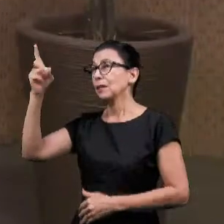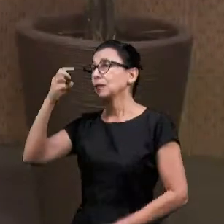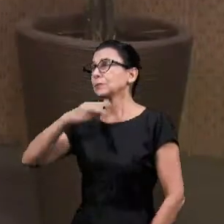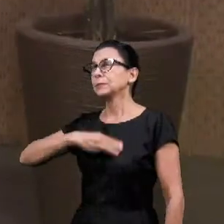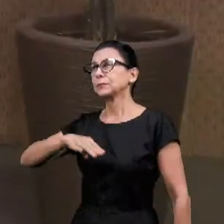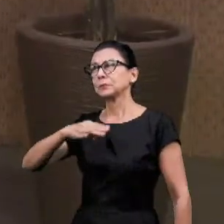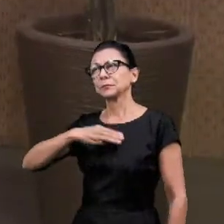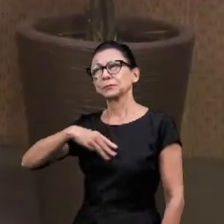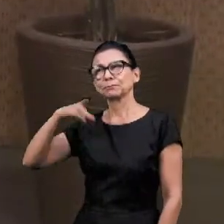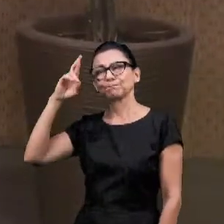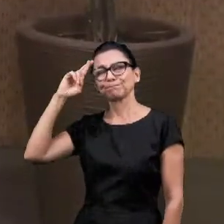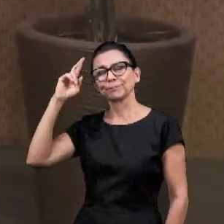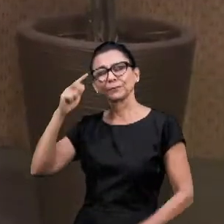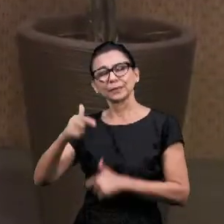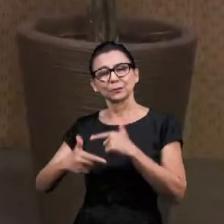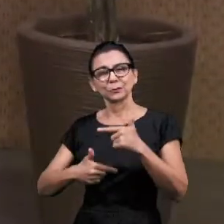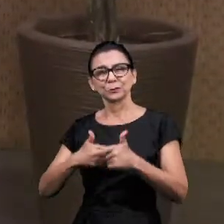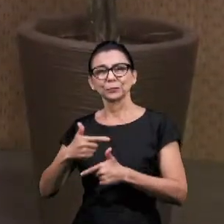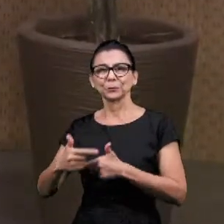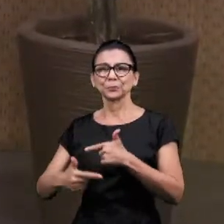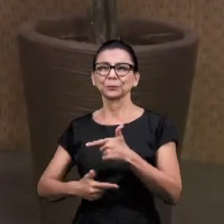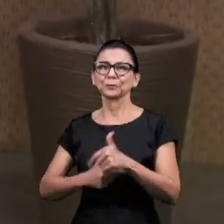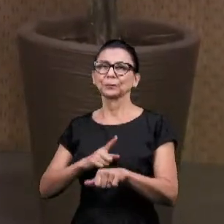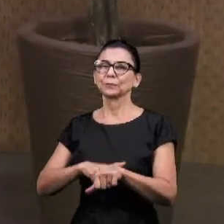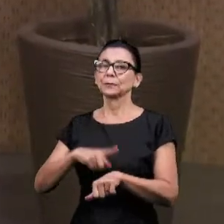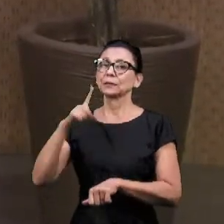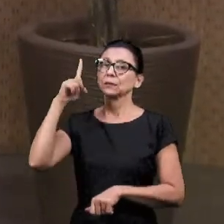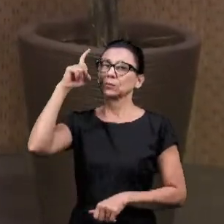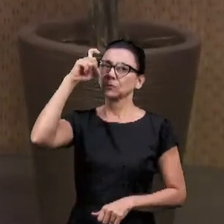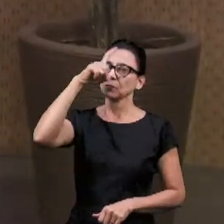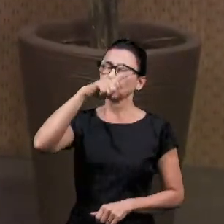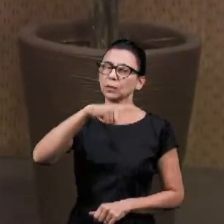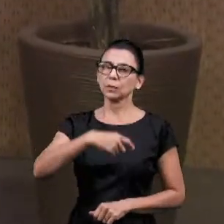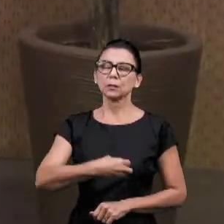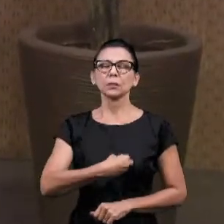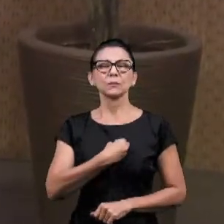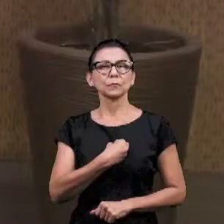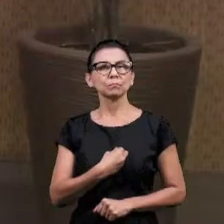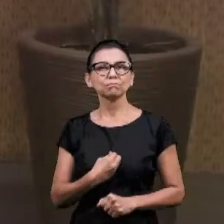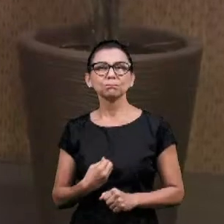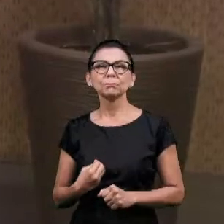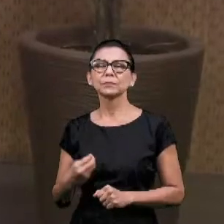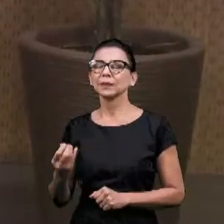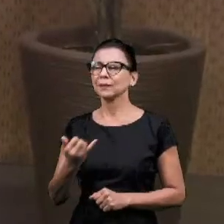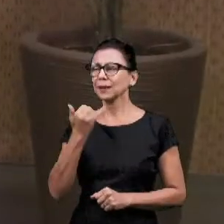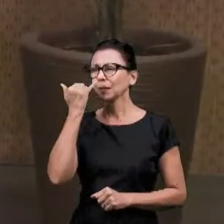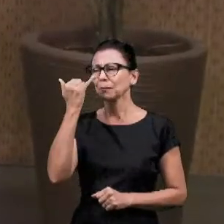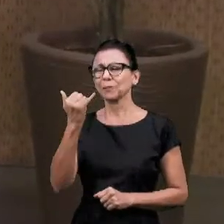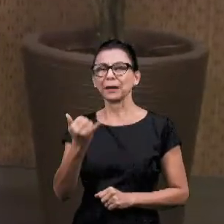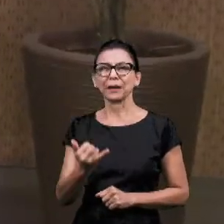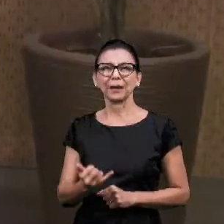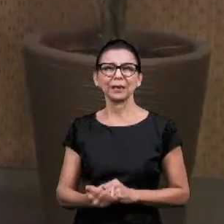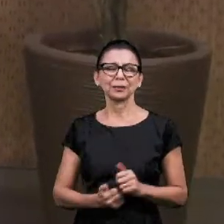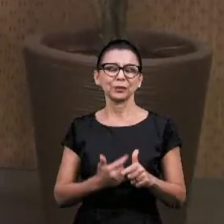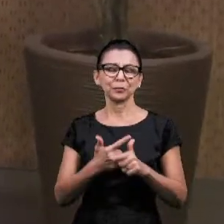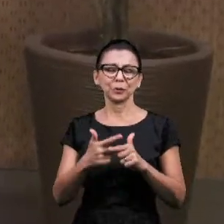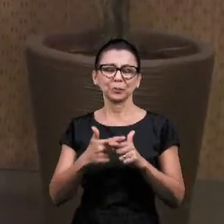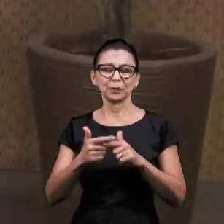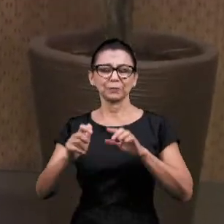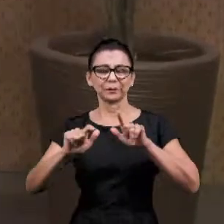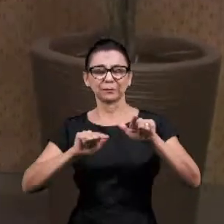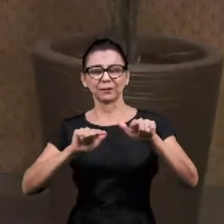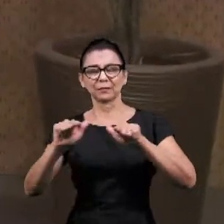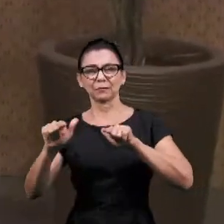Senhor, enfrentamos situações difíceis na vida, situações que se levantam na vida profissional,